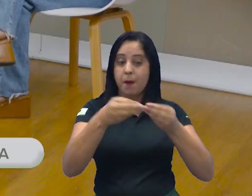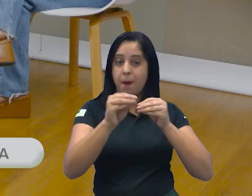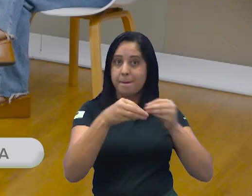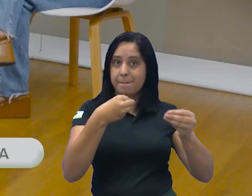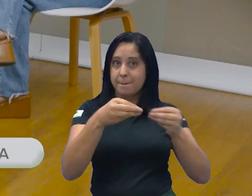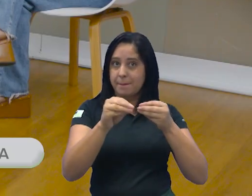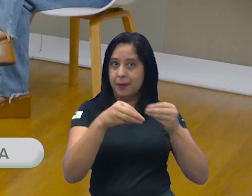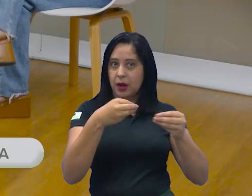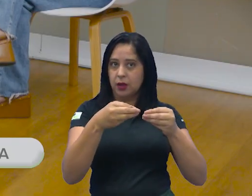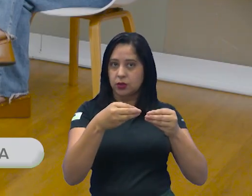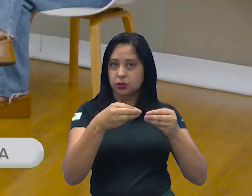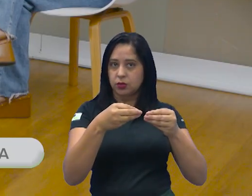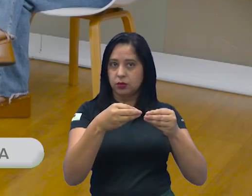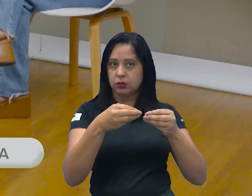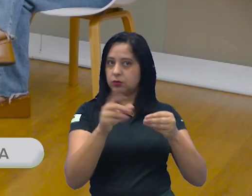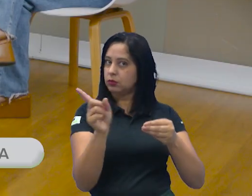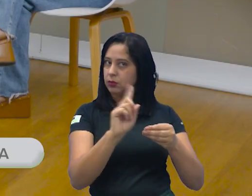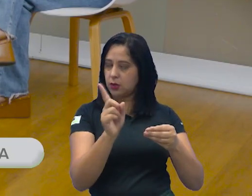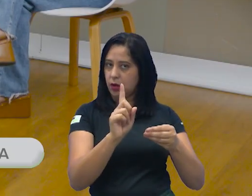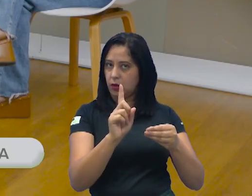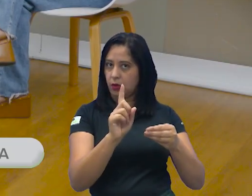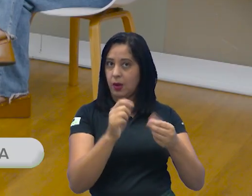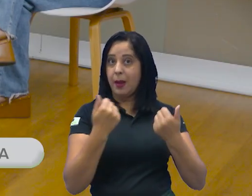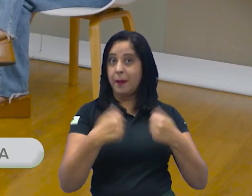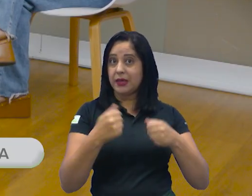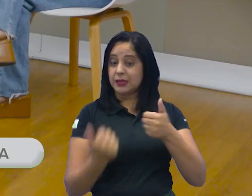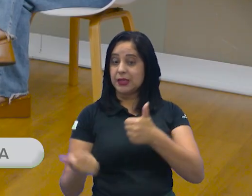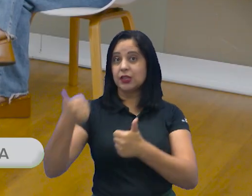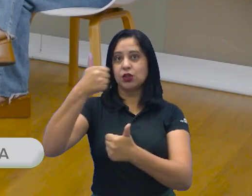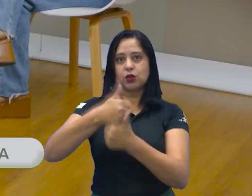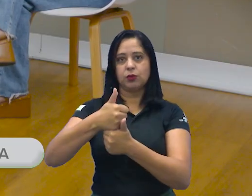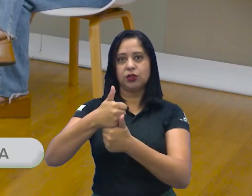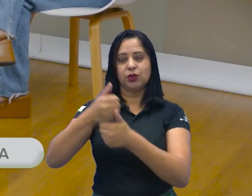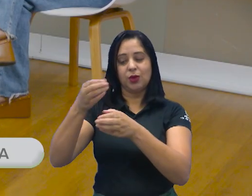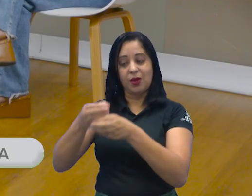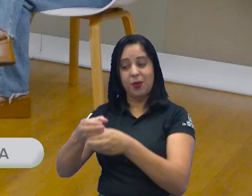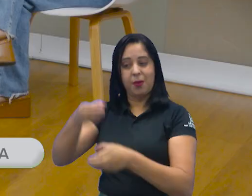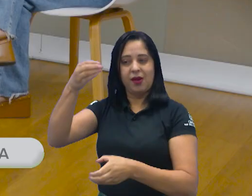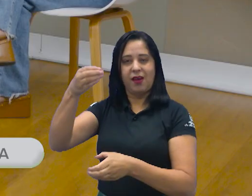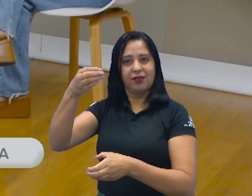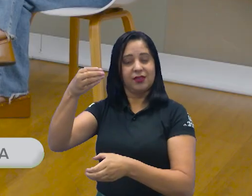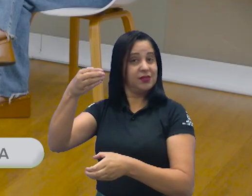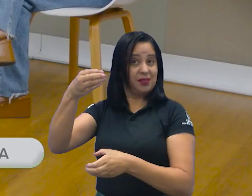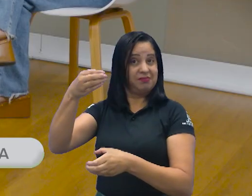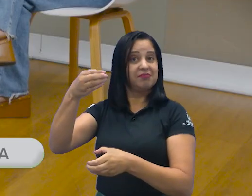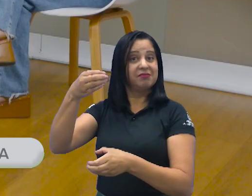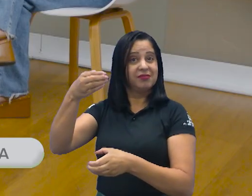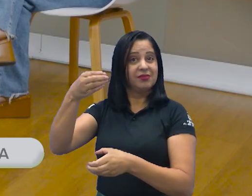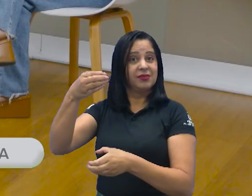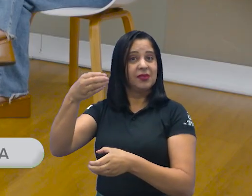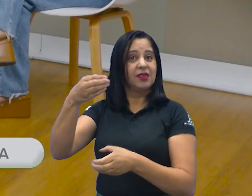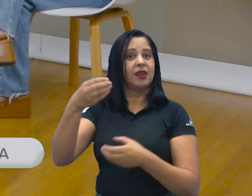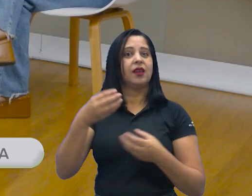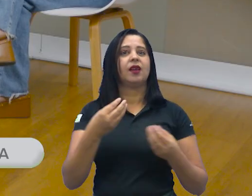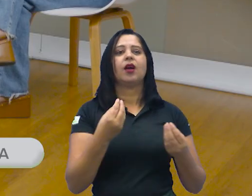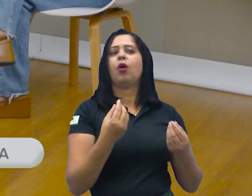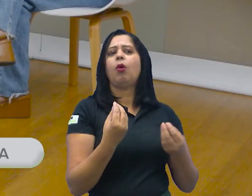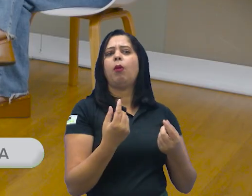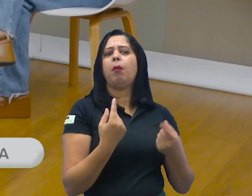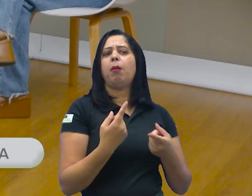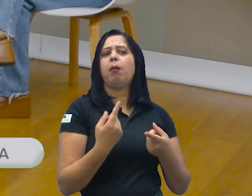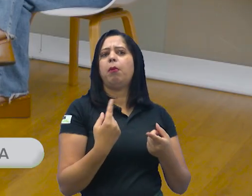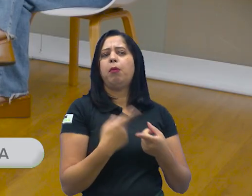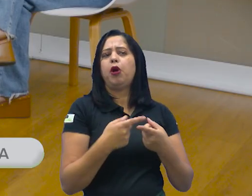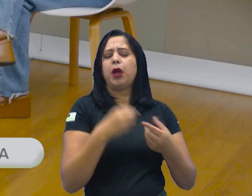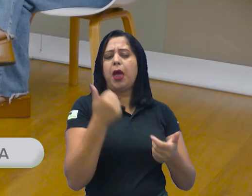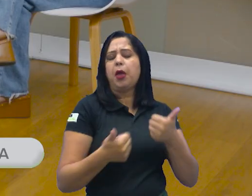água, a gente não usa. Na verdade, a gente substituir esses copos por uma garrafa, Isabela. O que essa substituição proporciona? A gente está